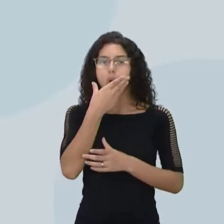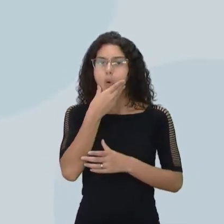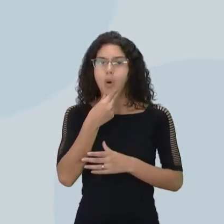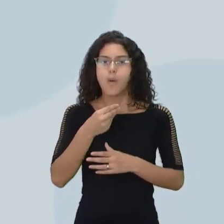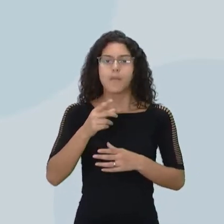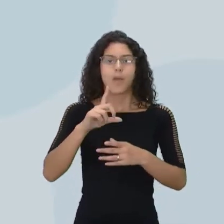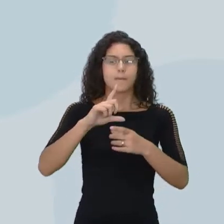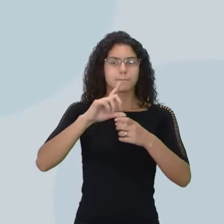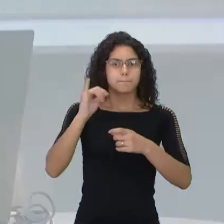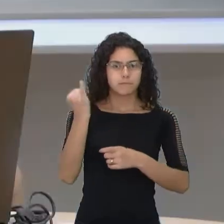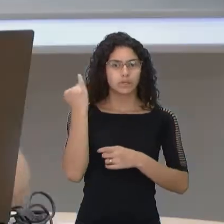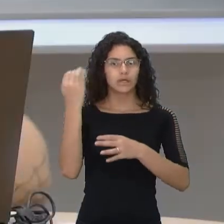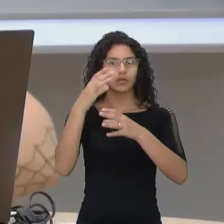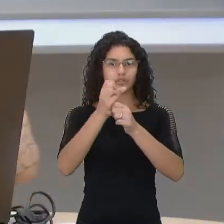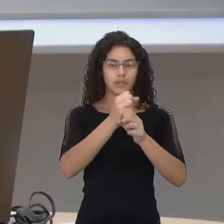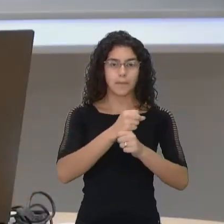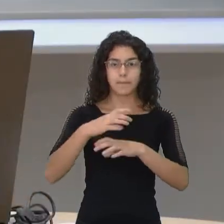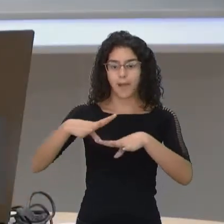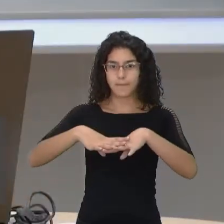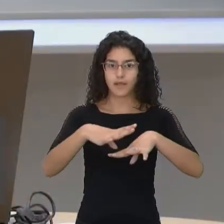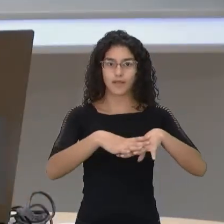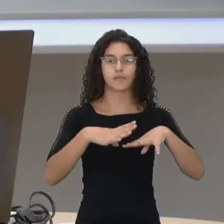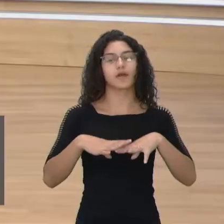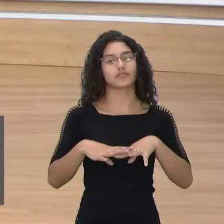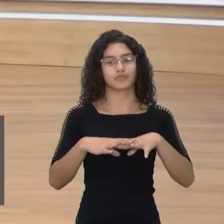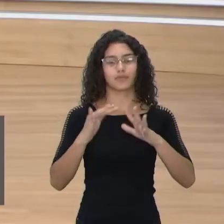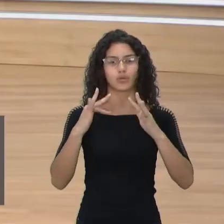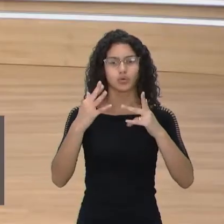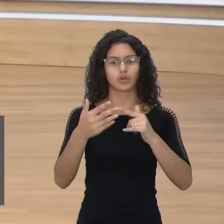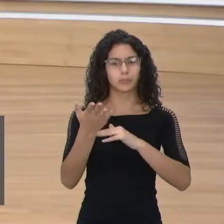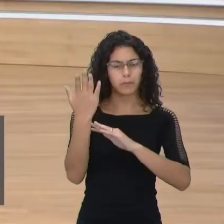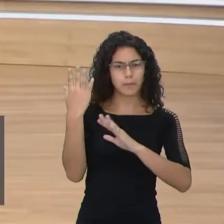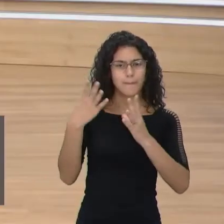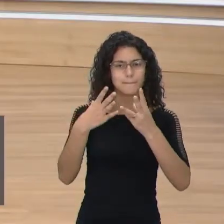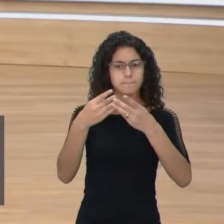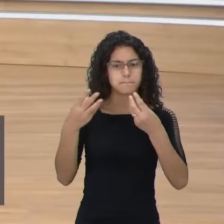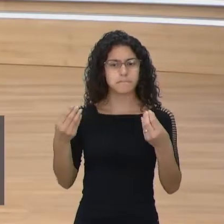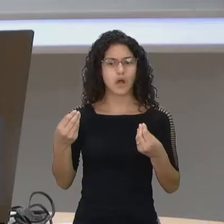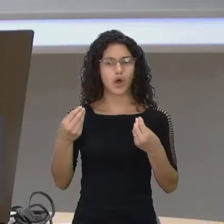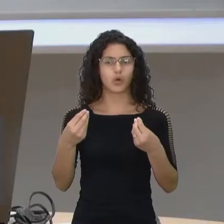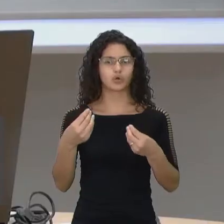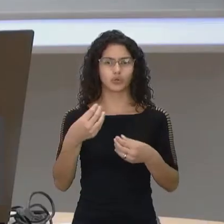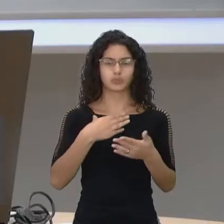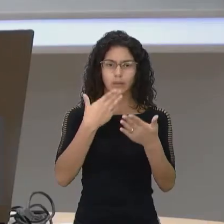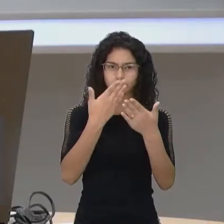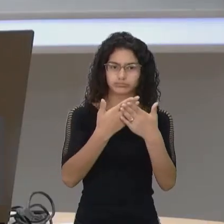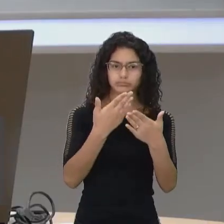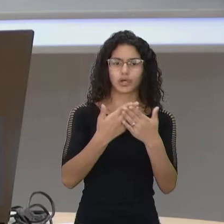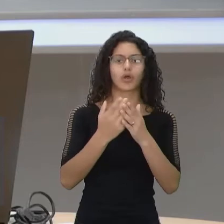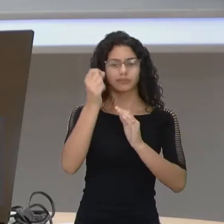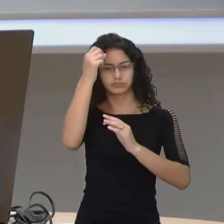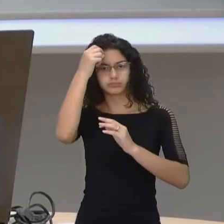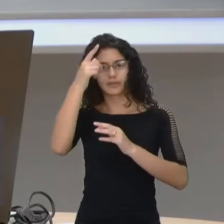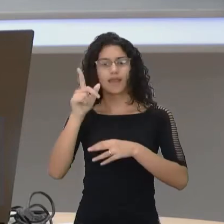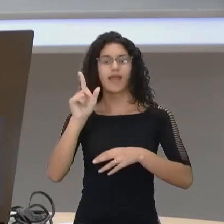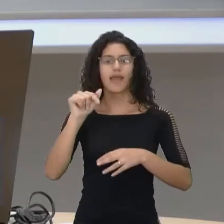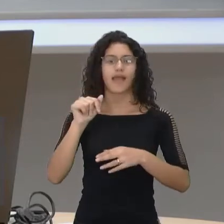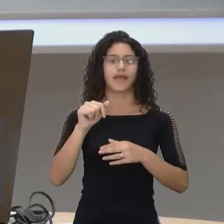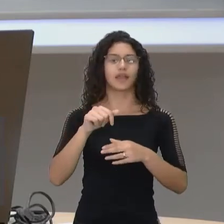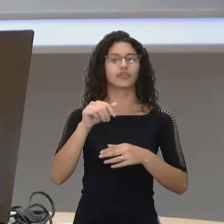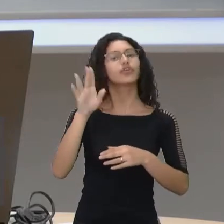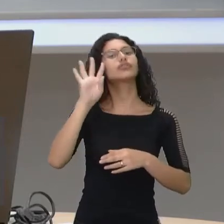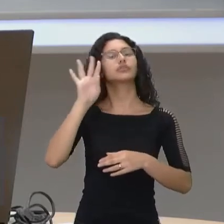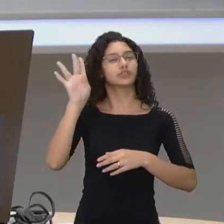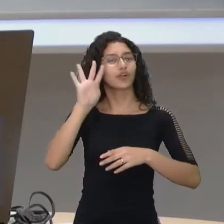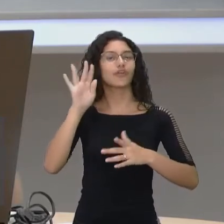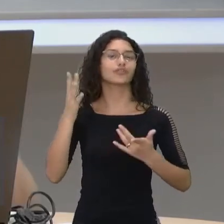matemático, grande filósofo, porque na Grécia Antiga todo mundo que era muito assim estudioso, conhecedor das coisas, era chamado de